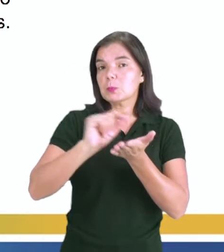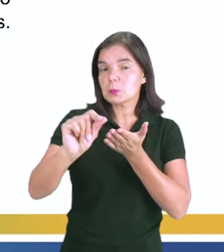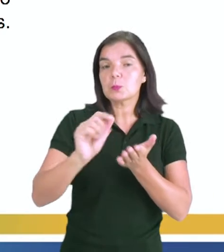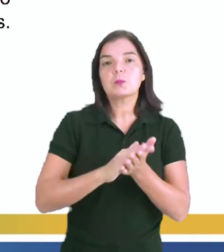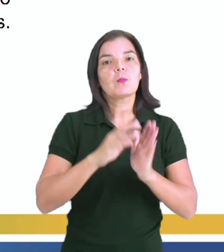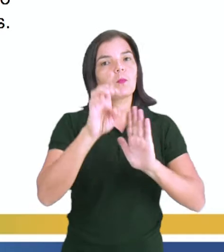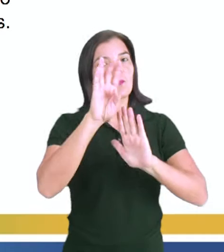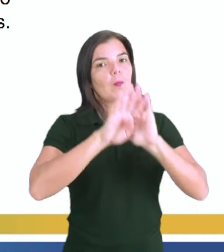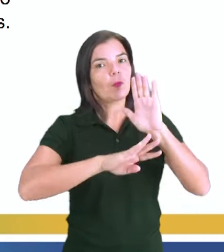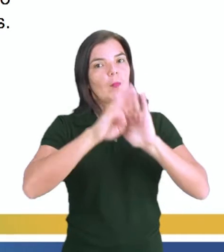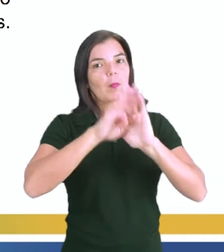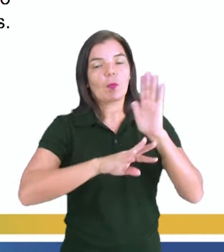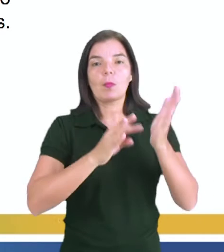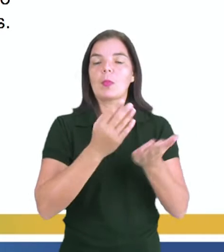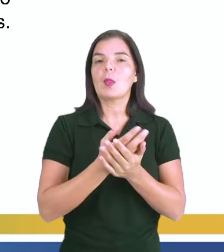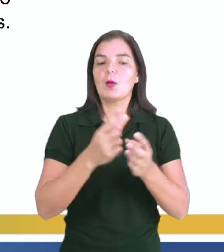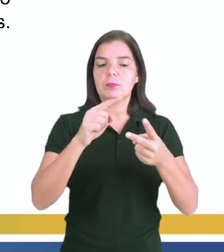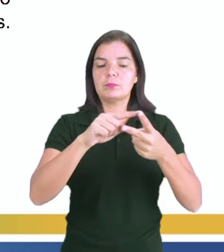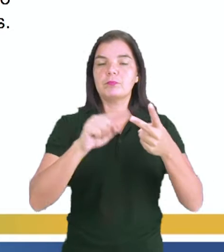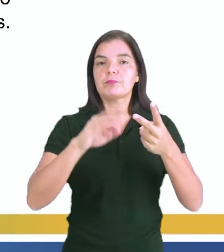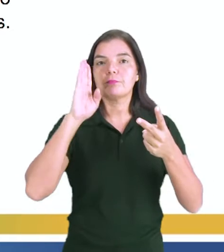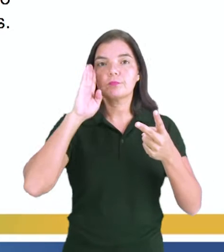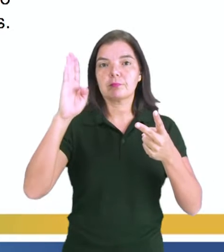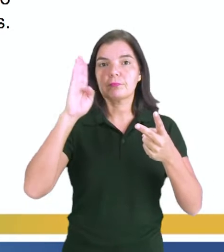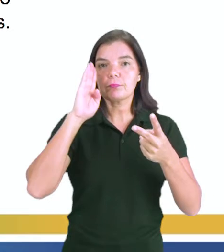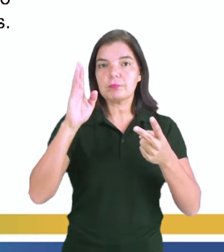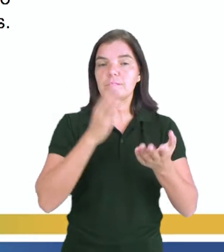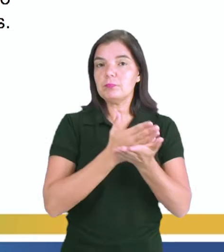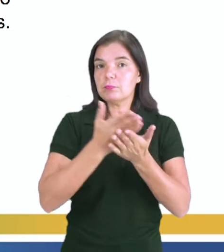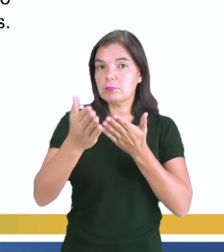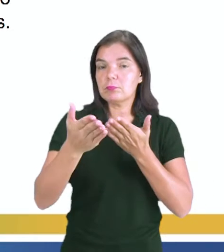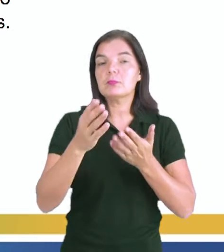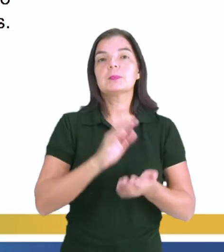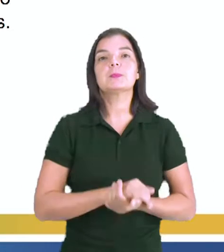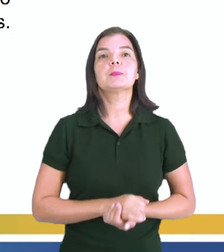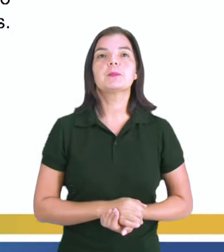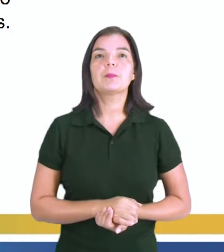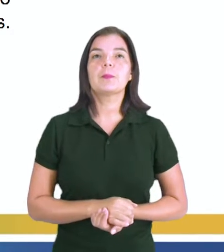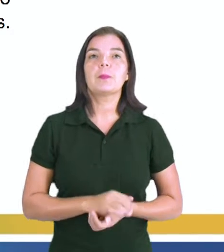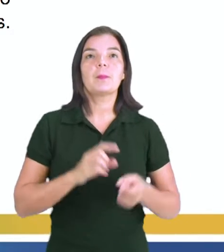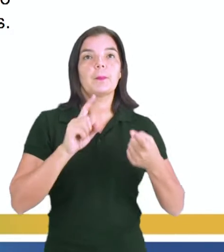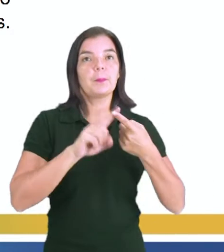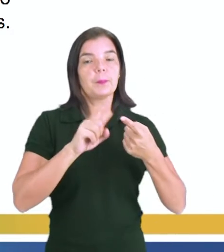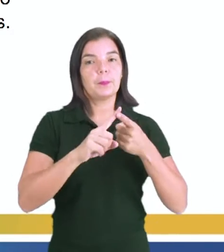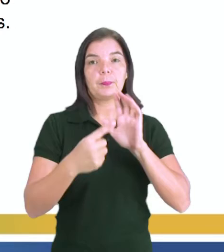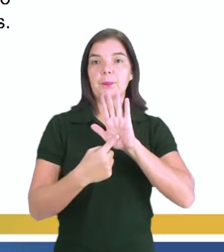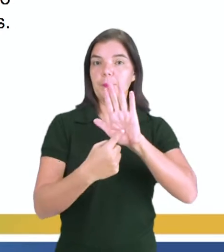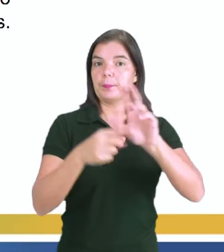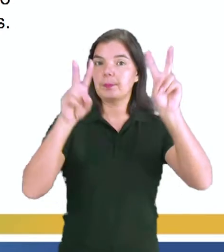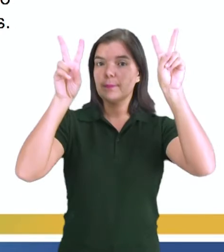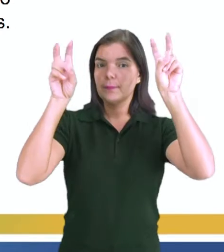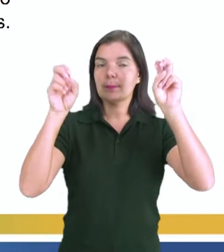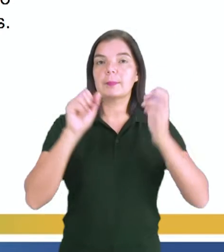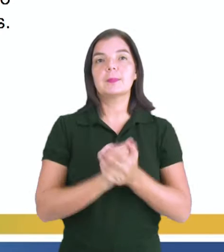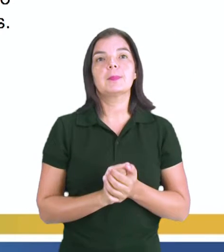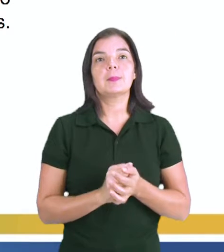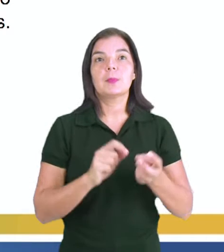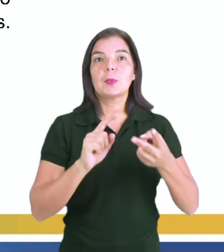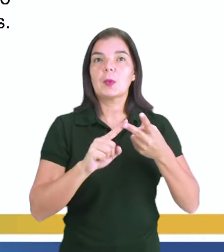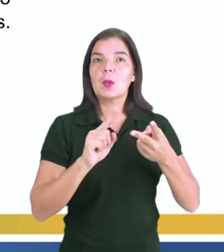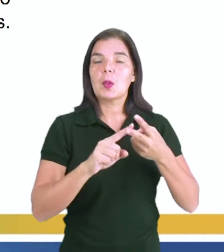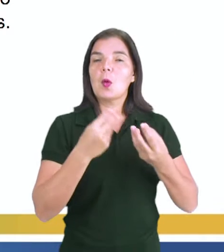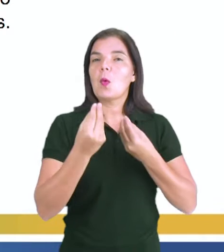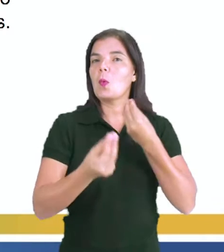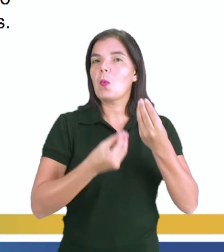No trecho, a presença de 2 partes fundamentais dessa introdução de um artigo de opinião. Temos a apresentação do tema e a defesa de